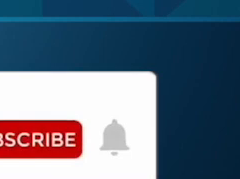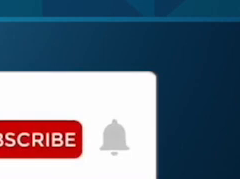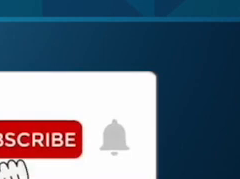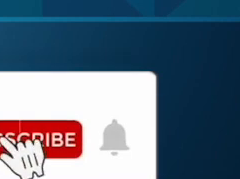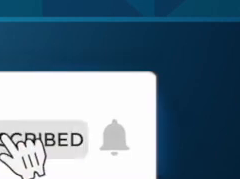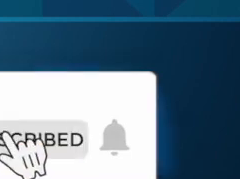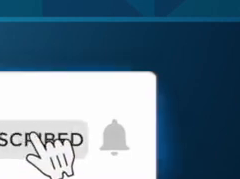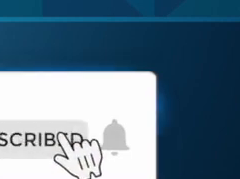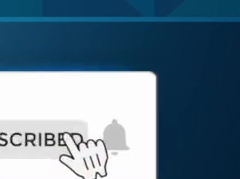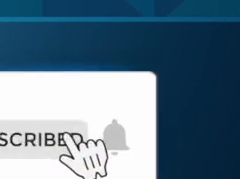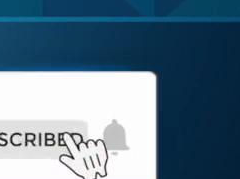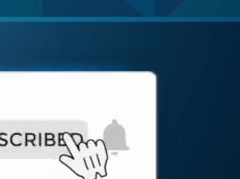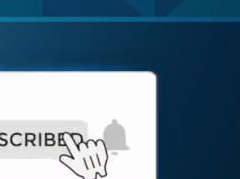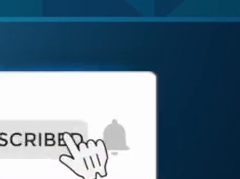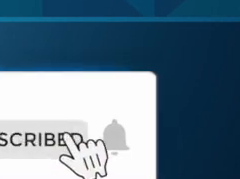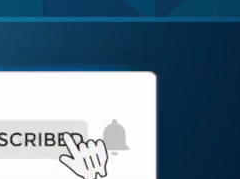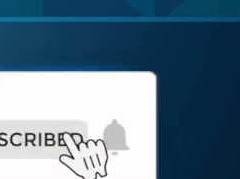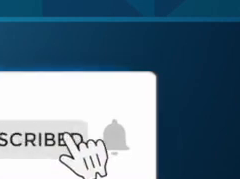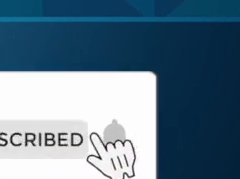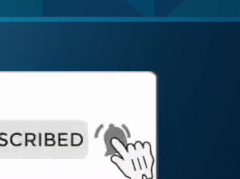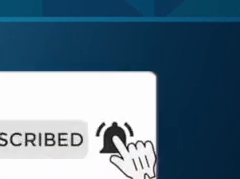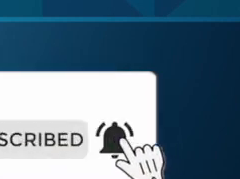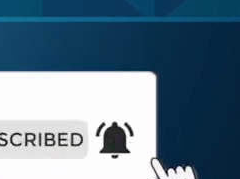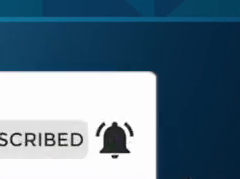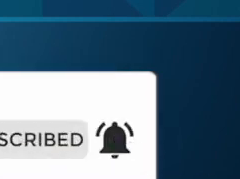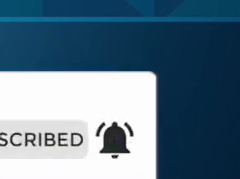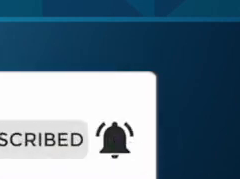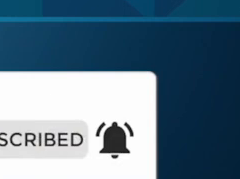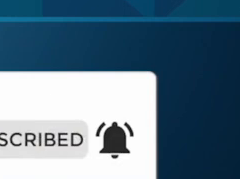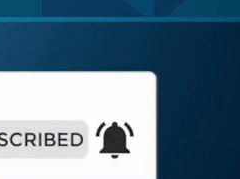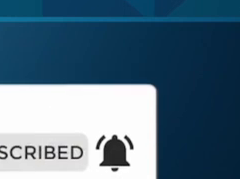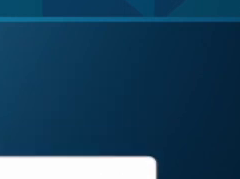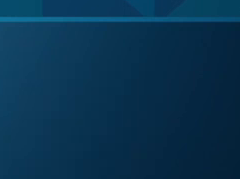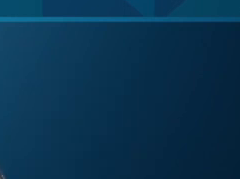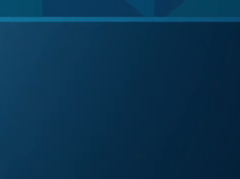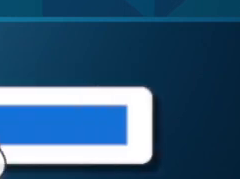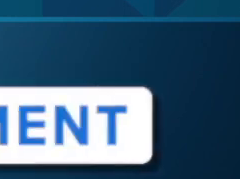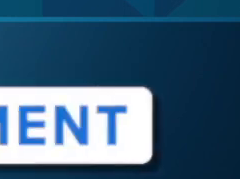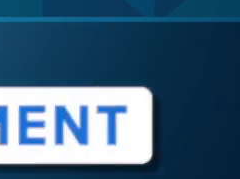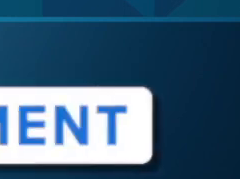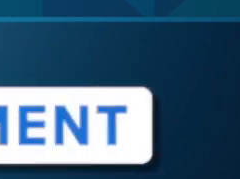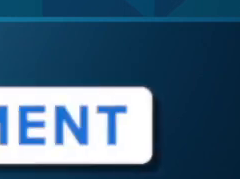haluha inscreva iha canal RTTL, hanehang butão notificação.